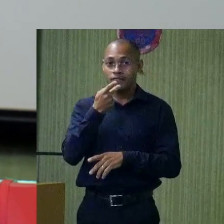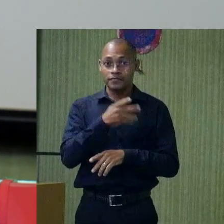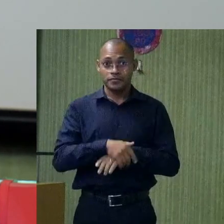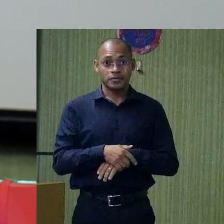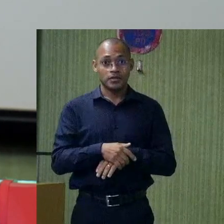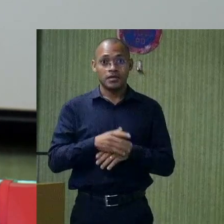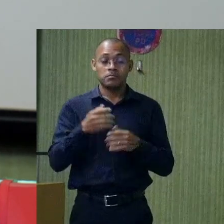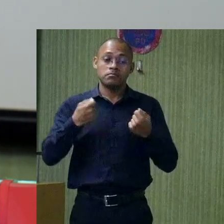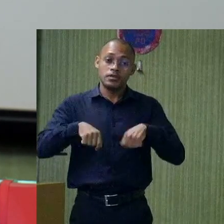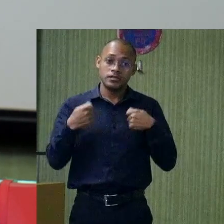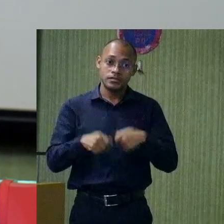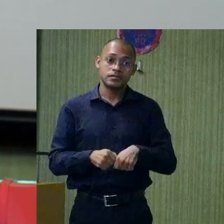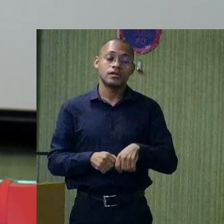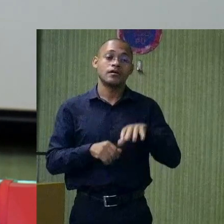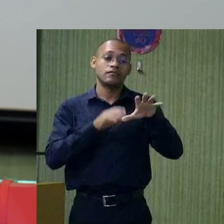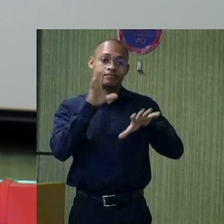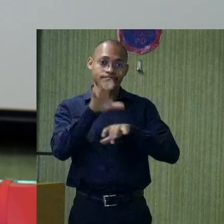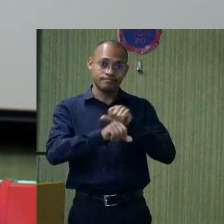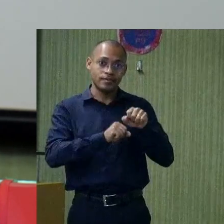Lucas